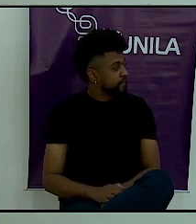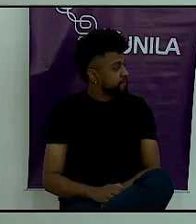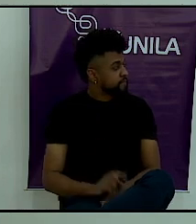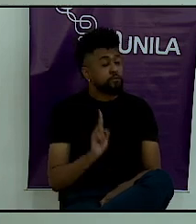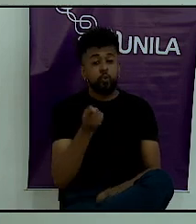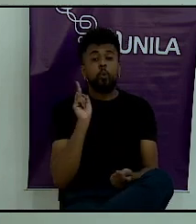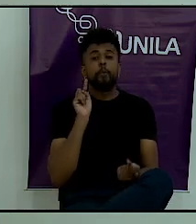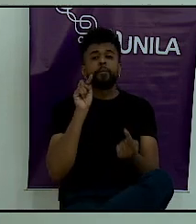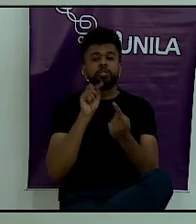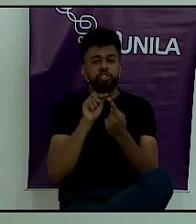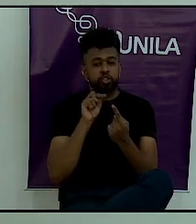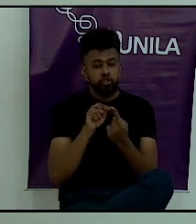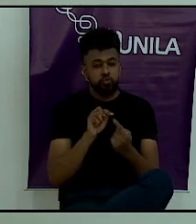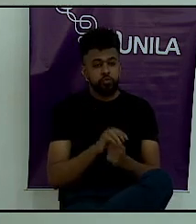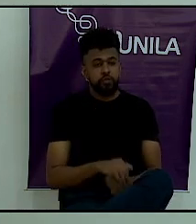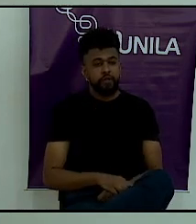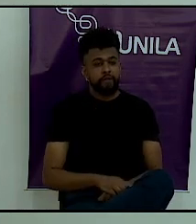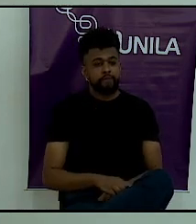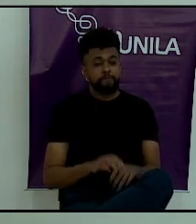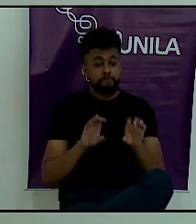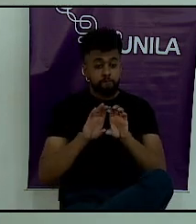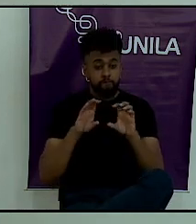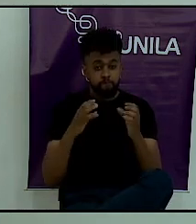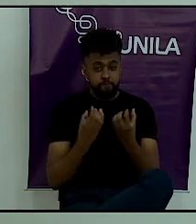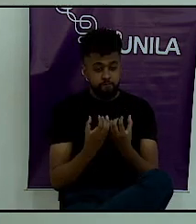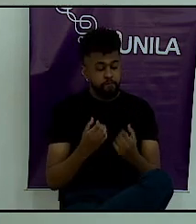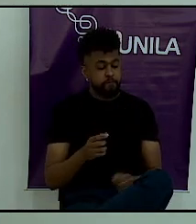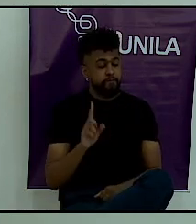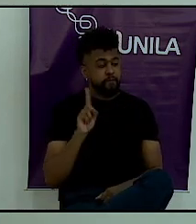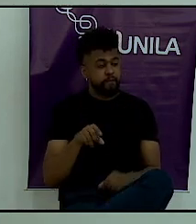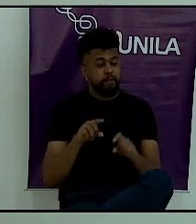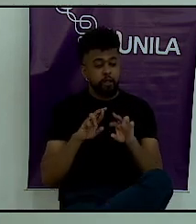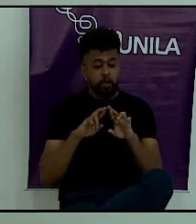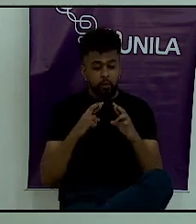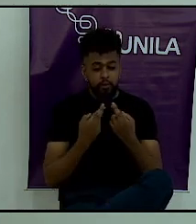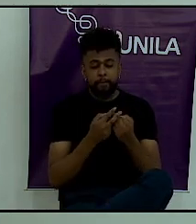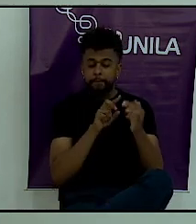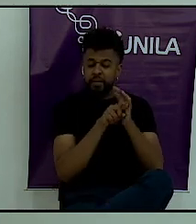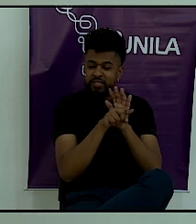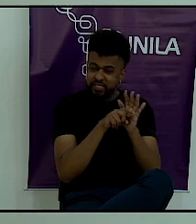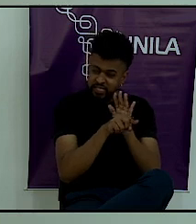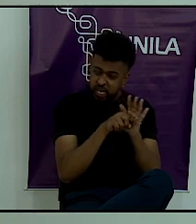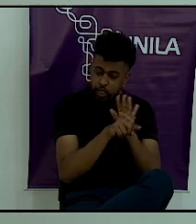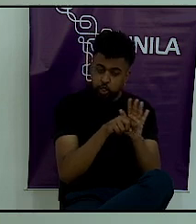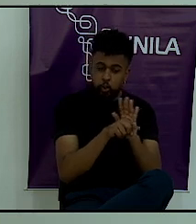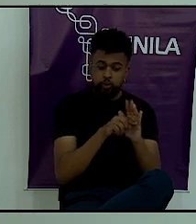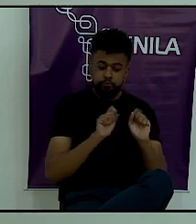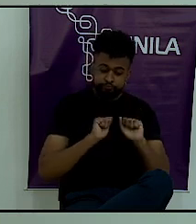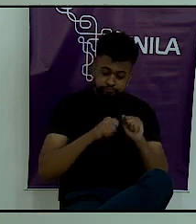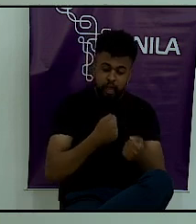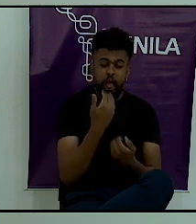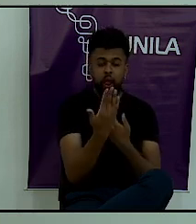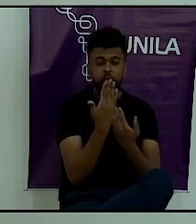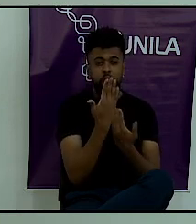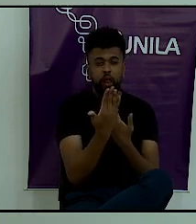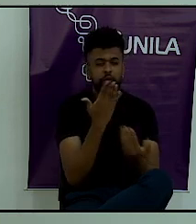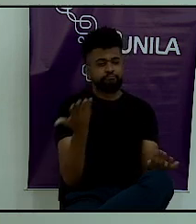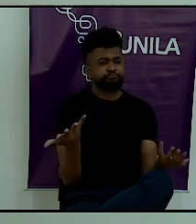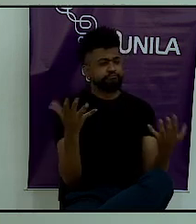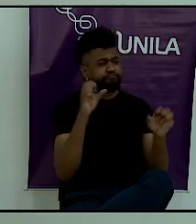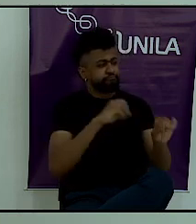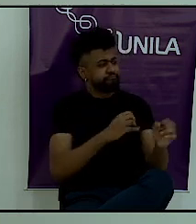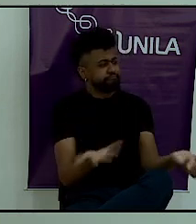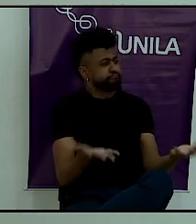O objetivo do Congresso é o de reunir pesquisadores dedicados ao debate da educação inclusiva